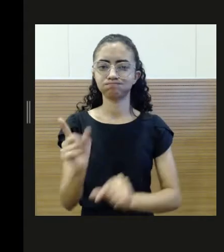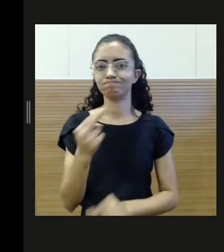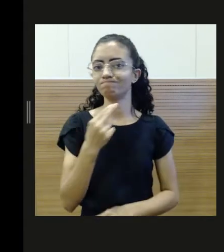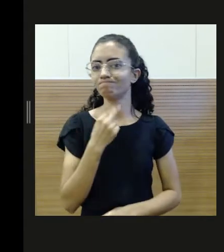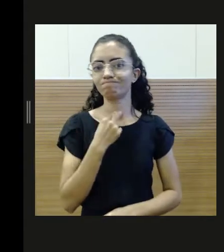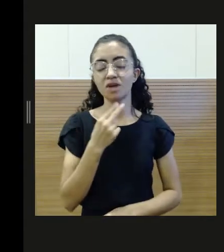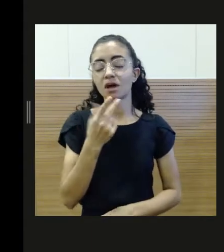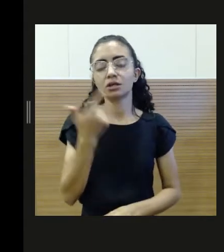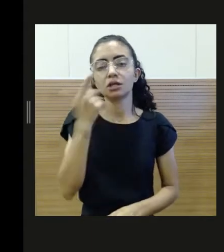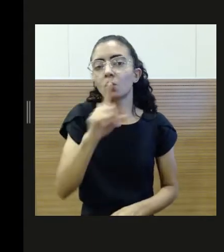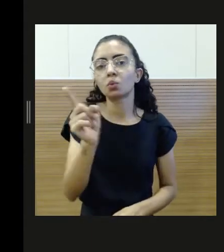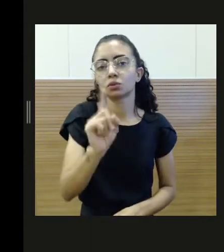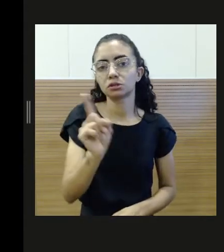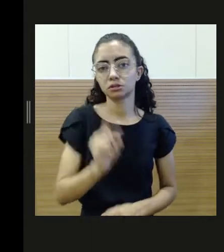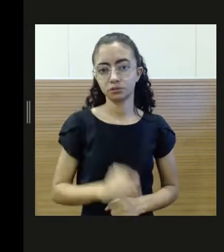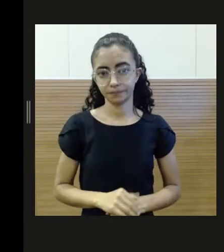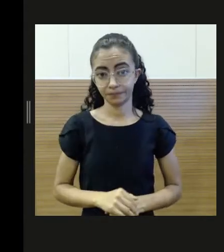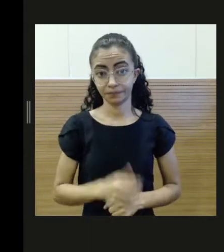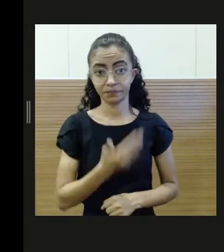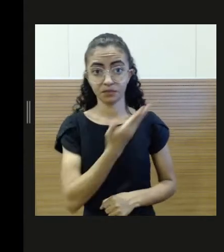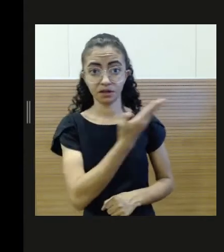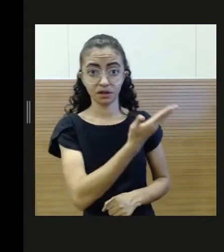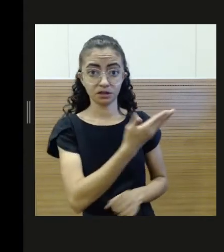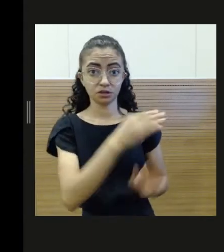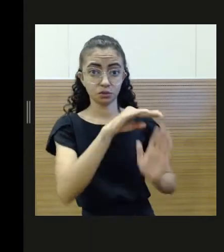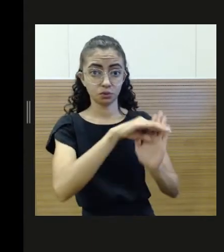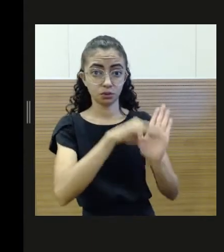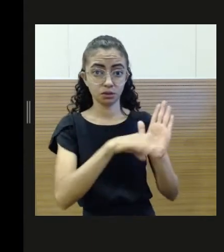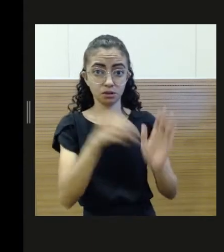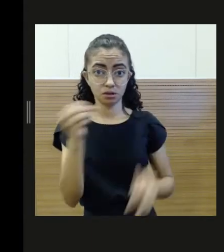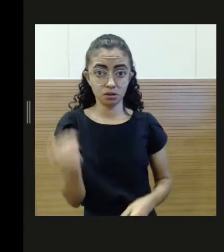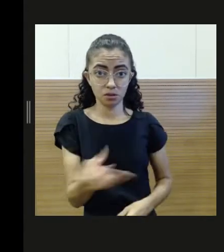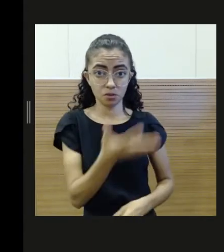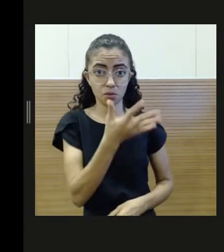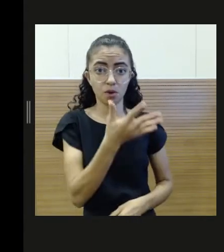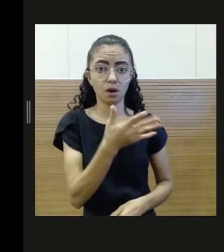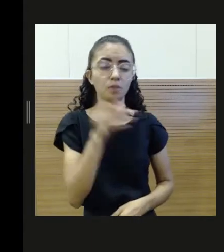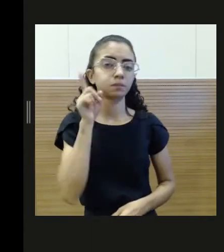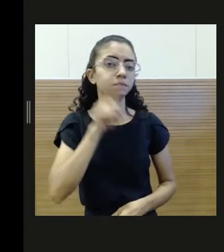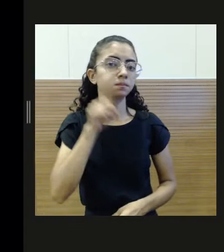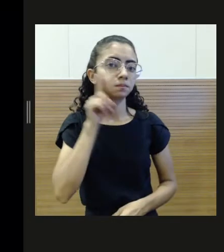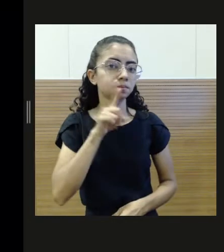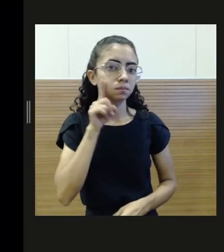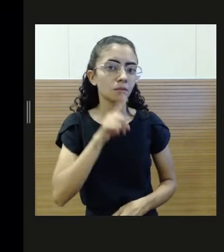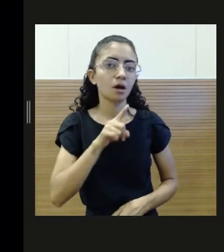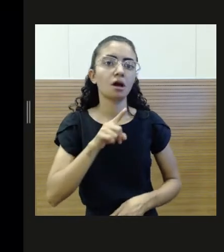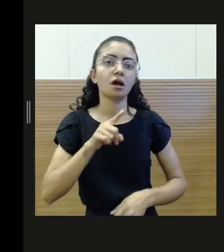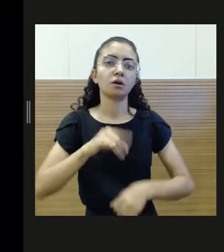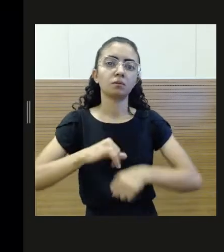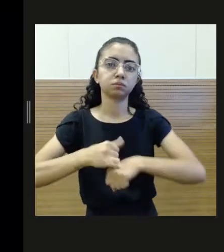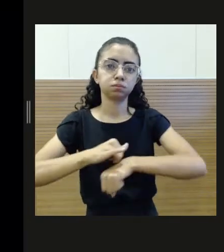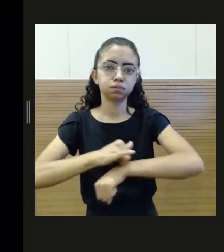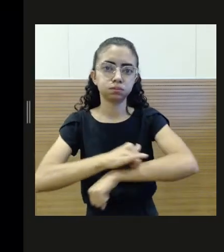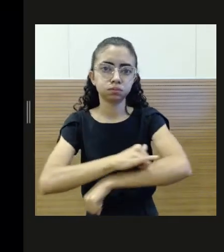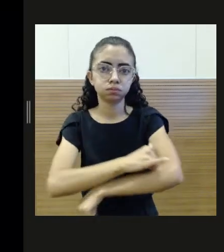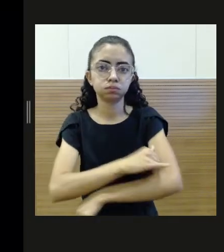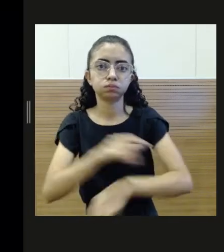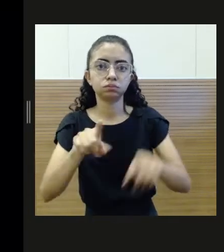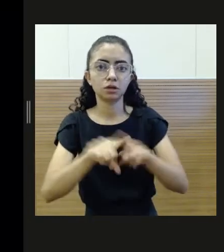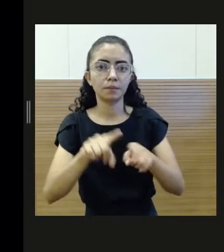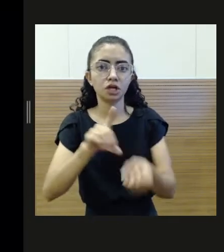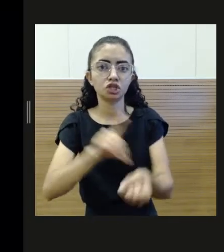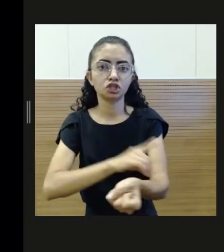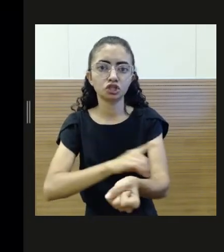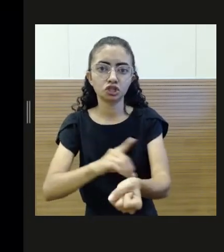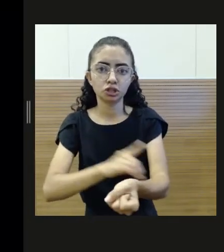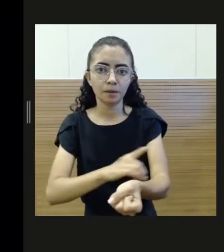Aqui está o atual guia dos Estados Unidos, em que a obesidade e diabetes está fora de controle nos Estados